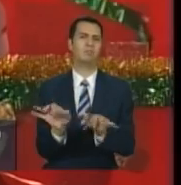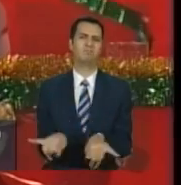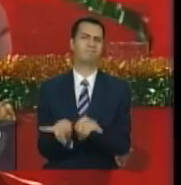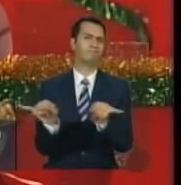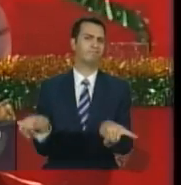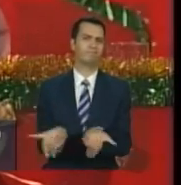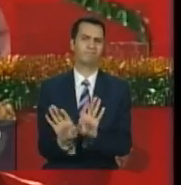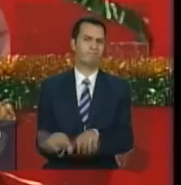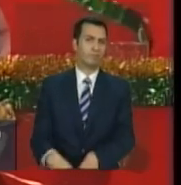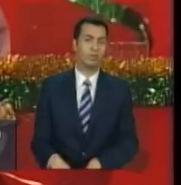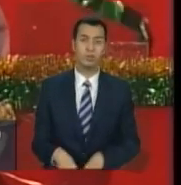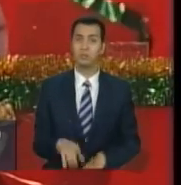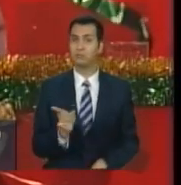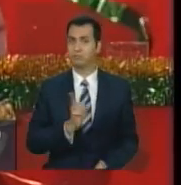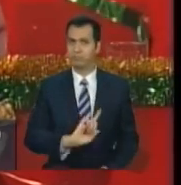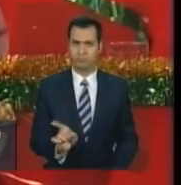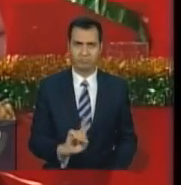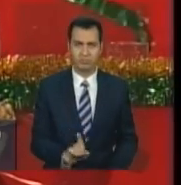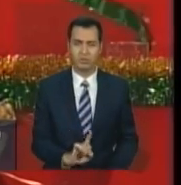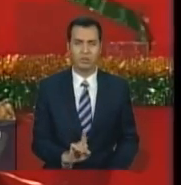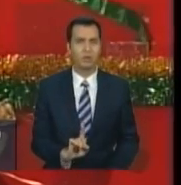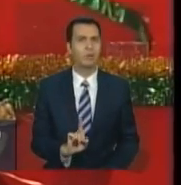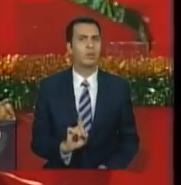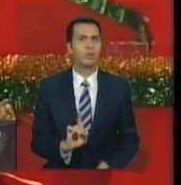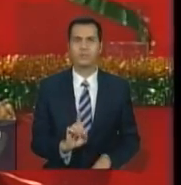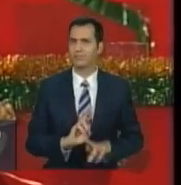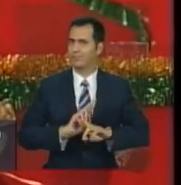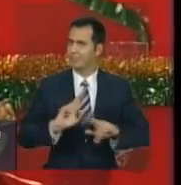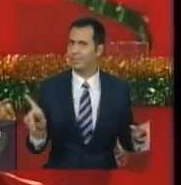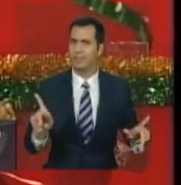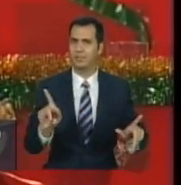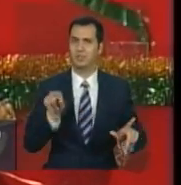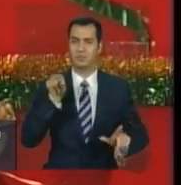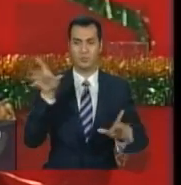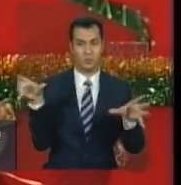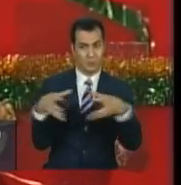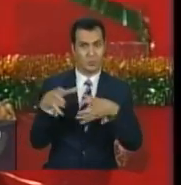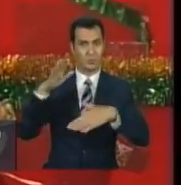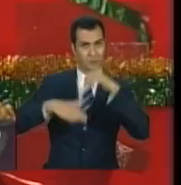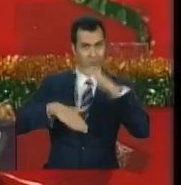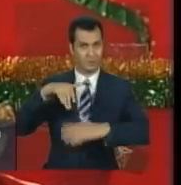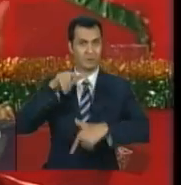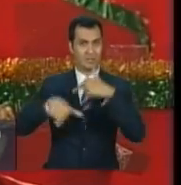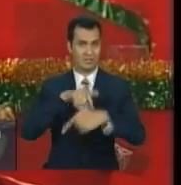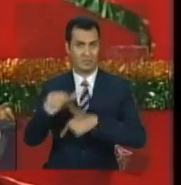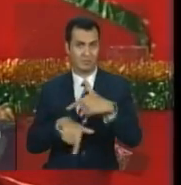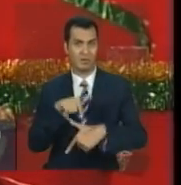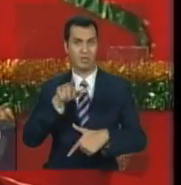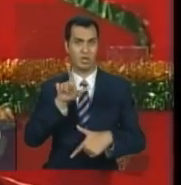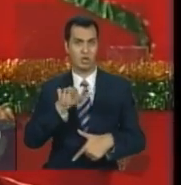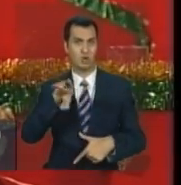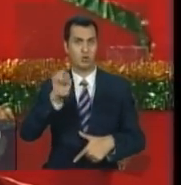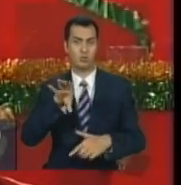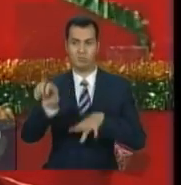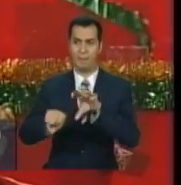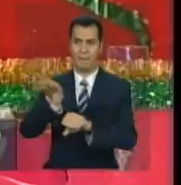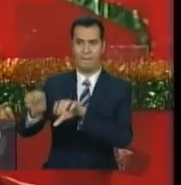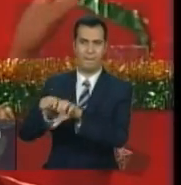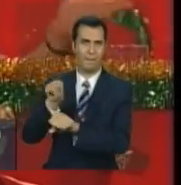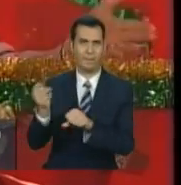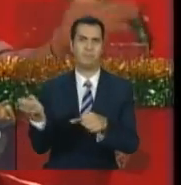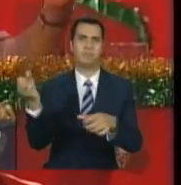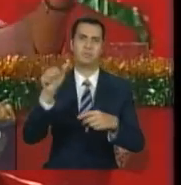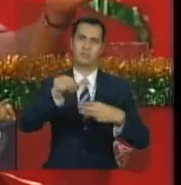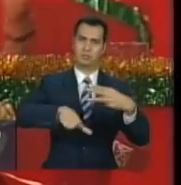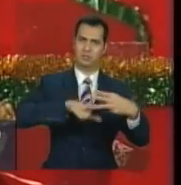contrário, a relevância do trabalho dos catadores é não só pelo fato,